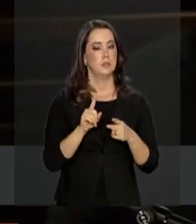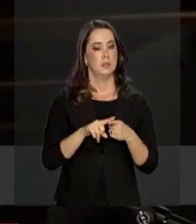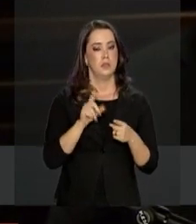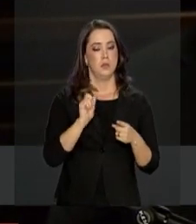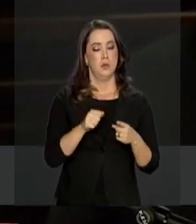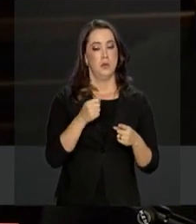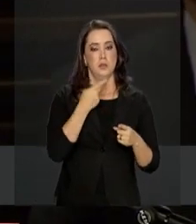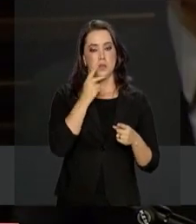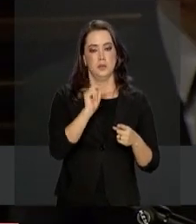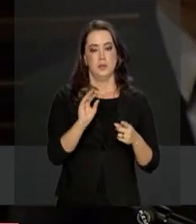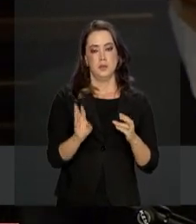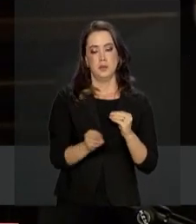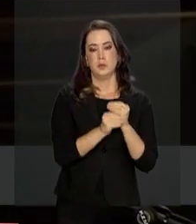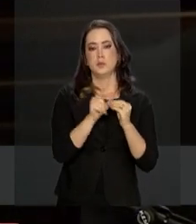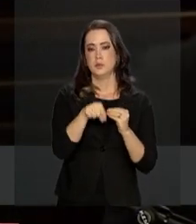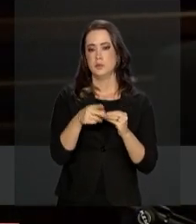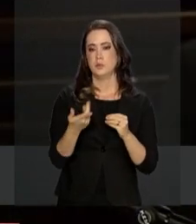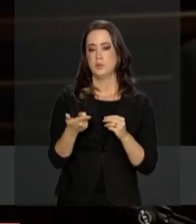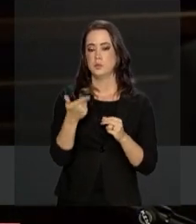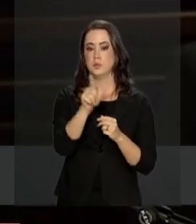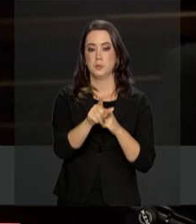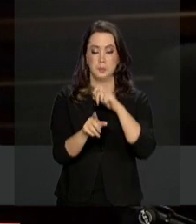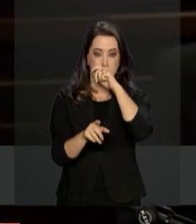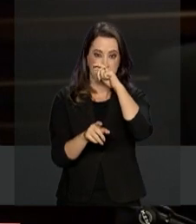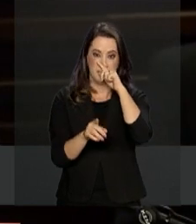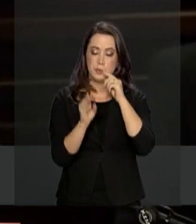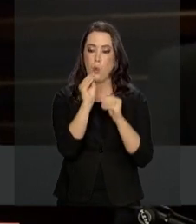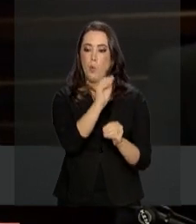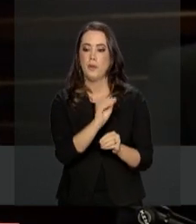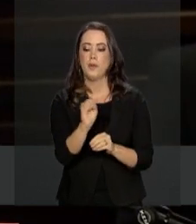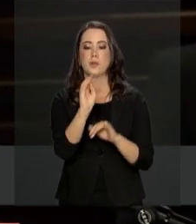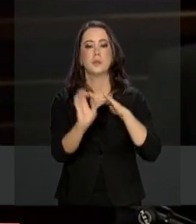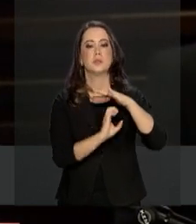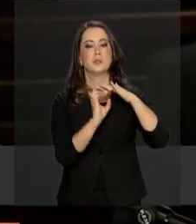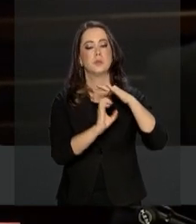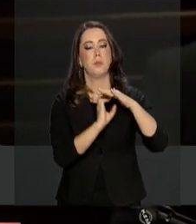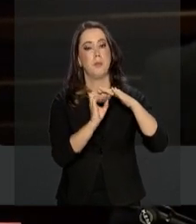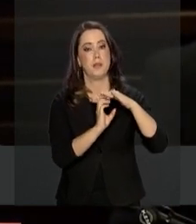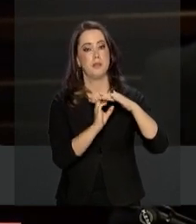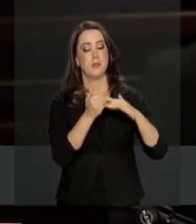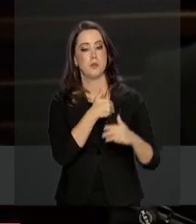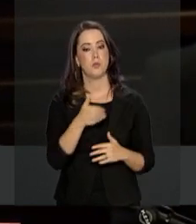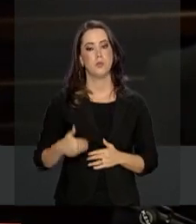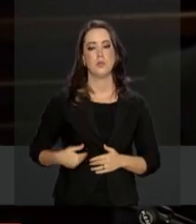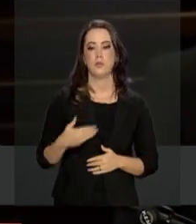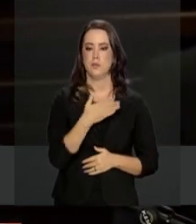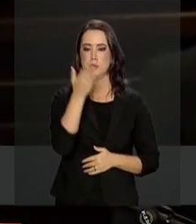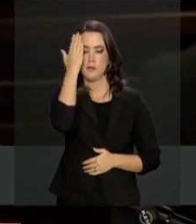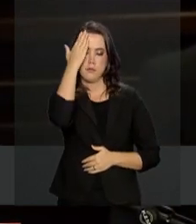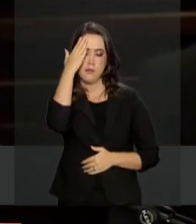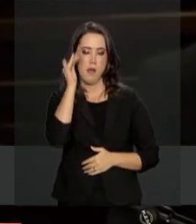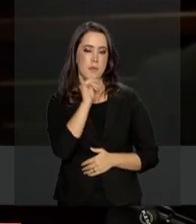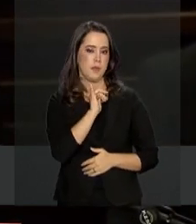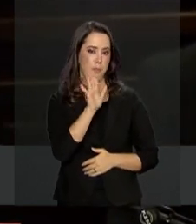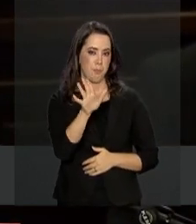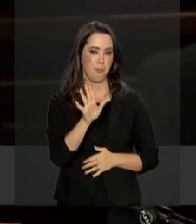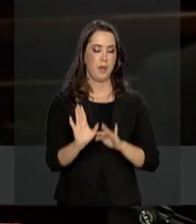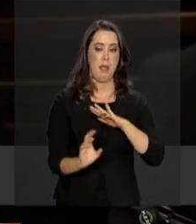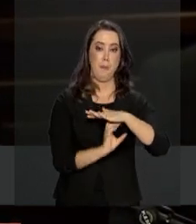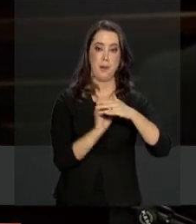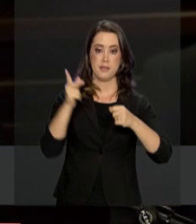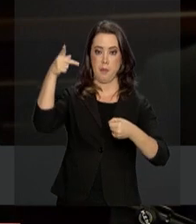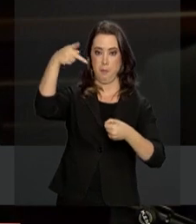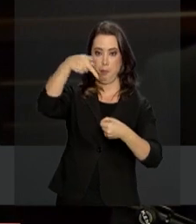permite um acréscimo que o podia se a recuperação das empresas estatais vocês sabem que a petrobras por exemplo há 45 anos